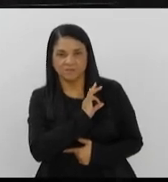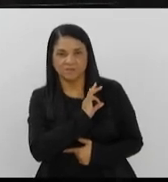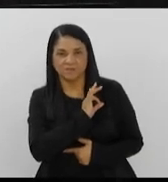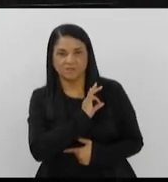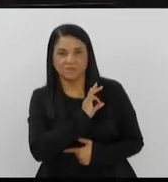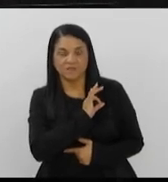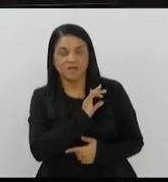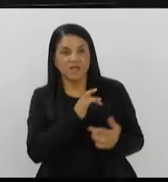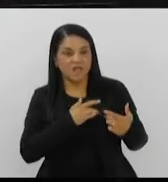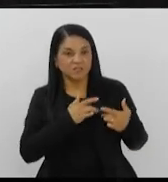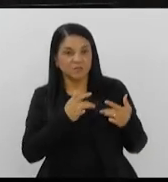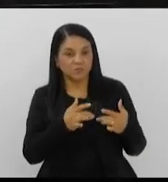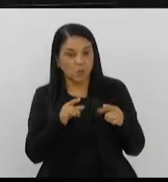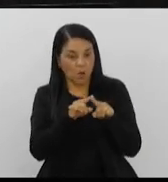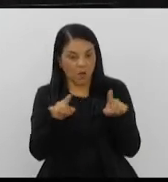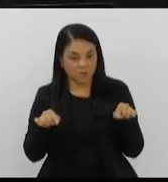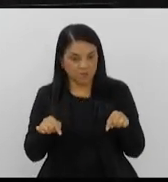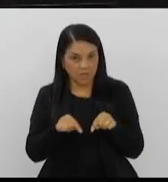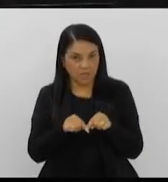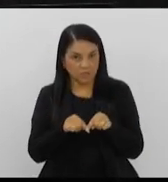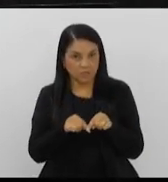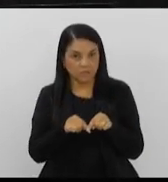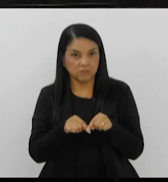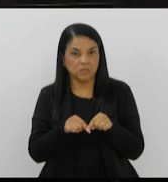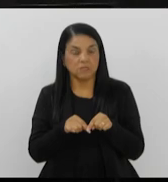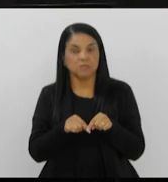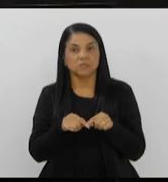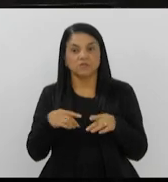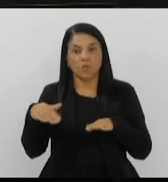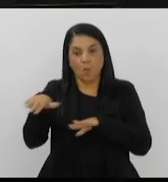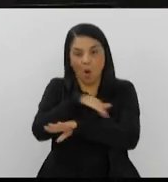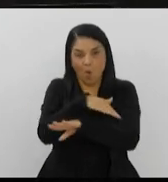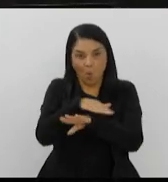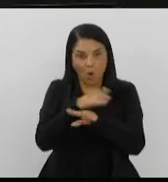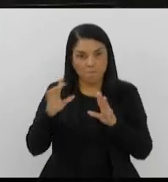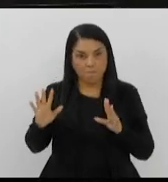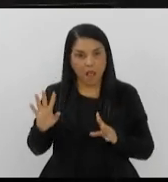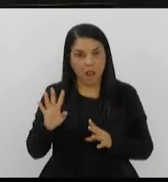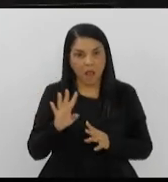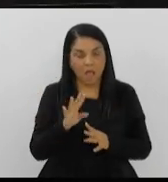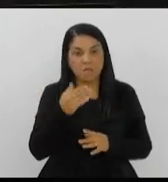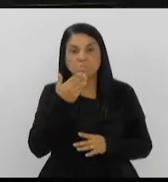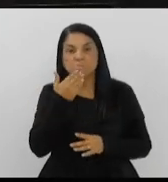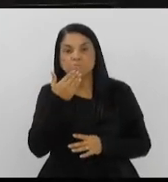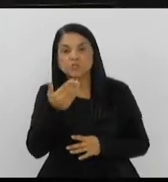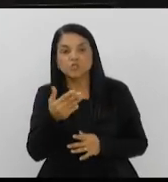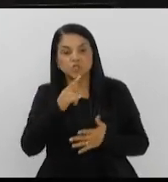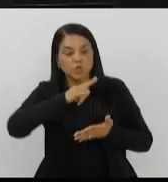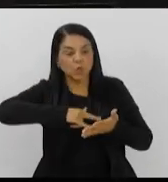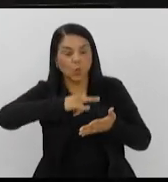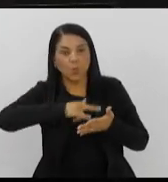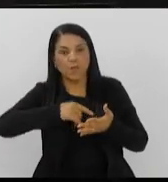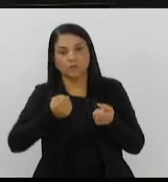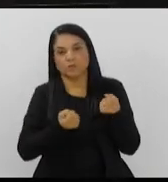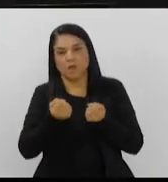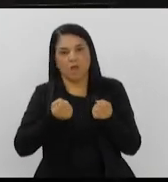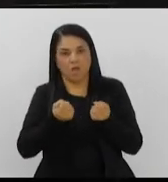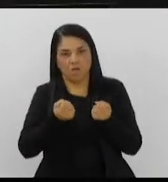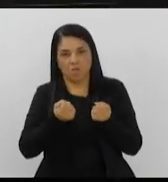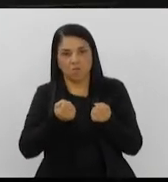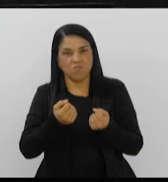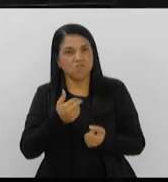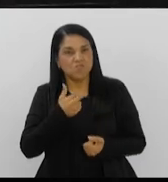do nosso gabinete, a gente for para a rua com colete e parar veículo e pedir documento de veículo. Isso não é a nossa